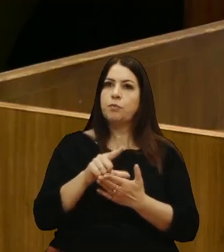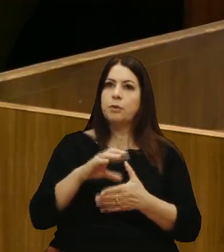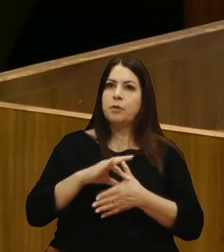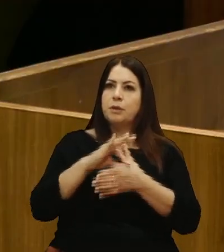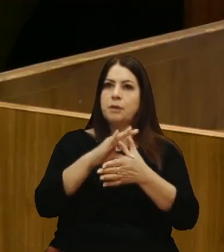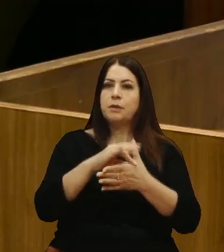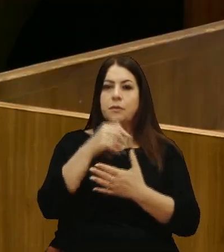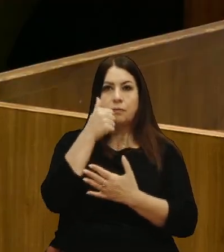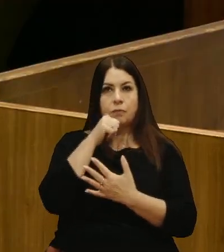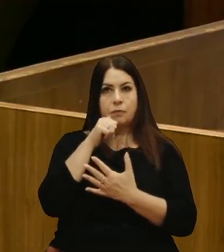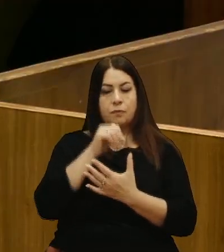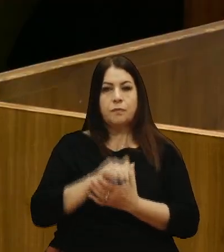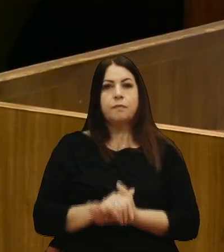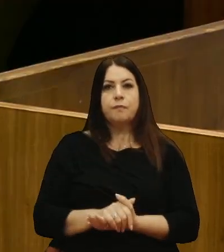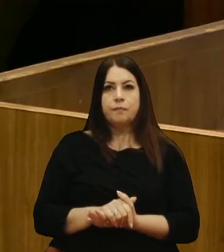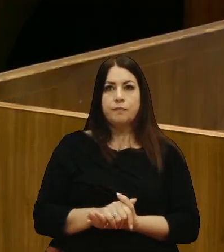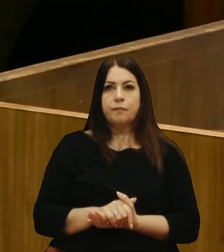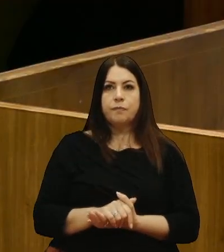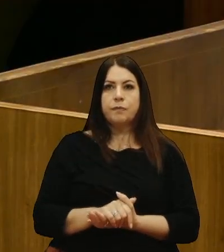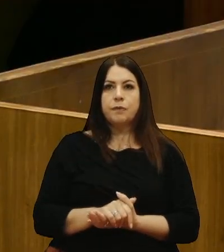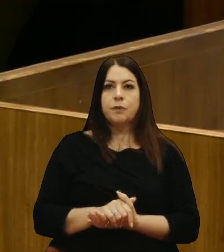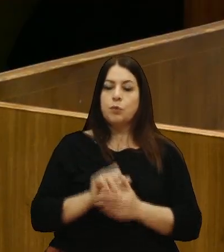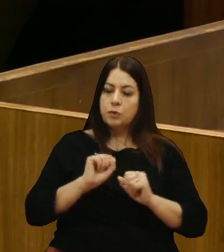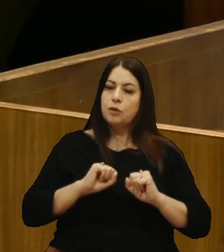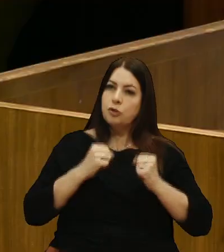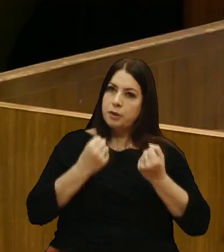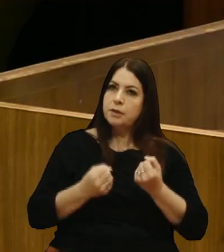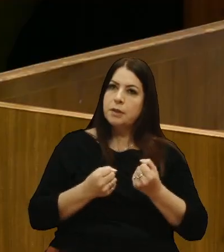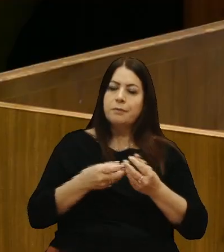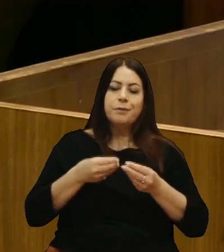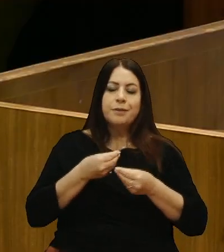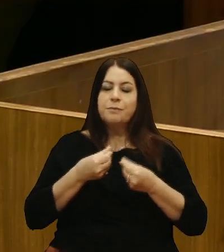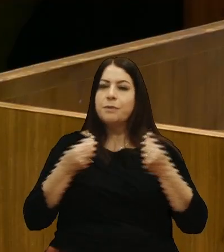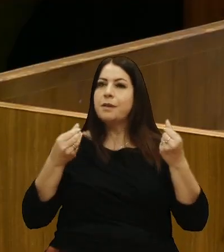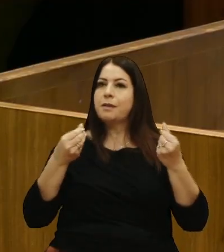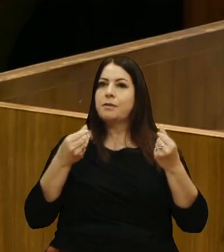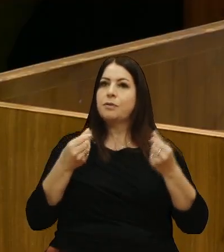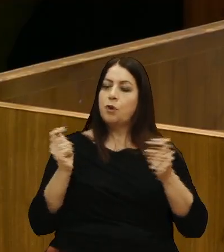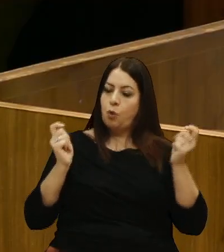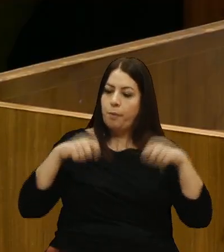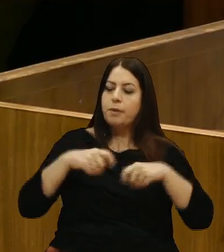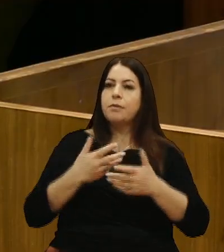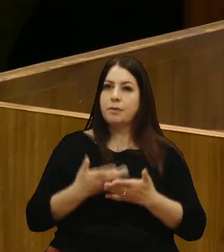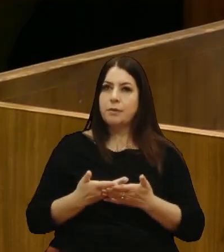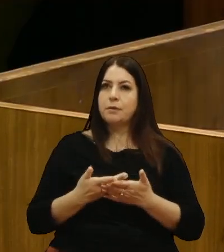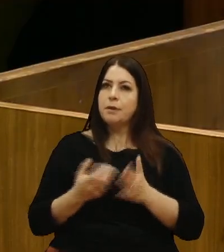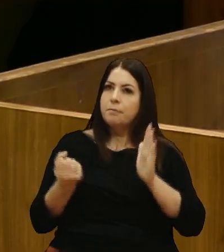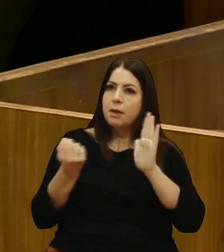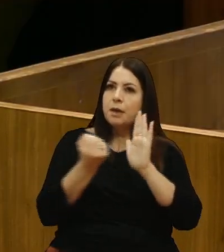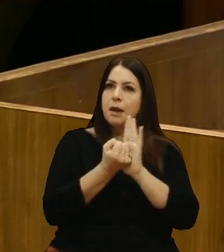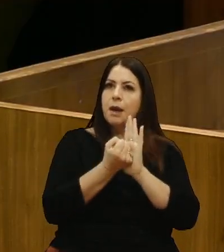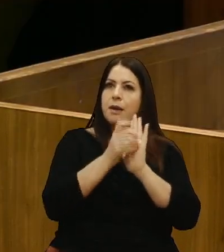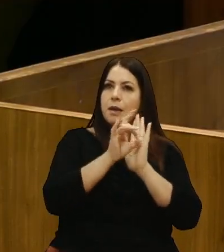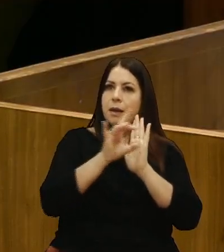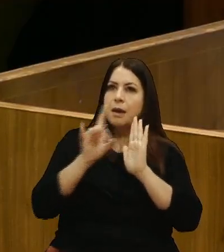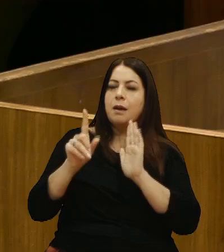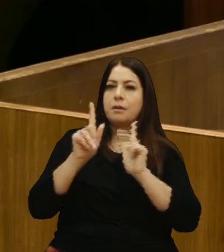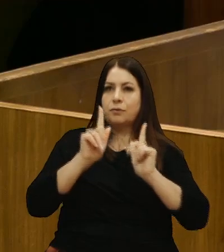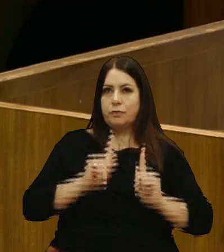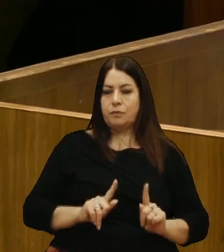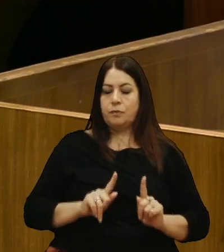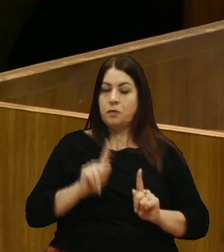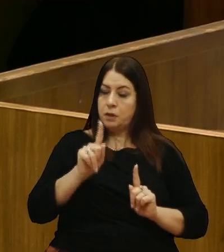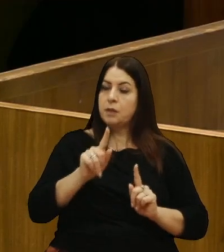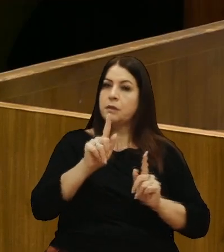liderança de mulheres, cuja dedicação, sensibilidade e competência marcaram cada gestão.